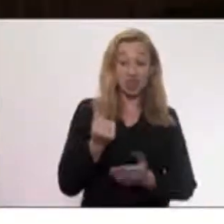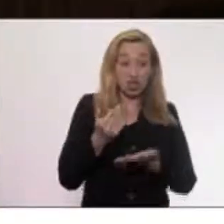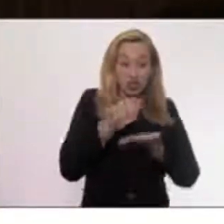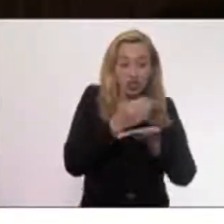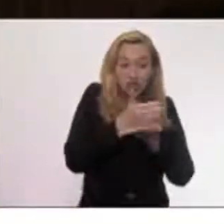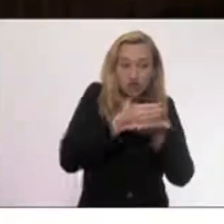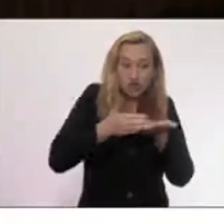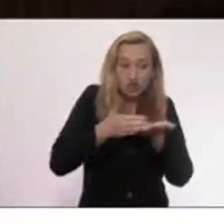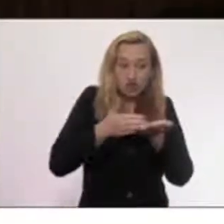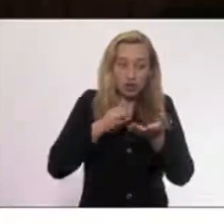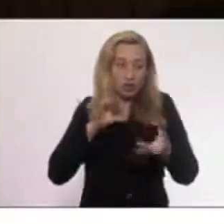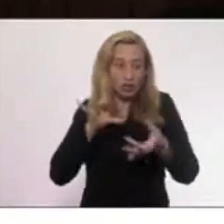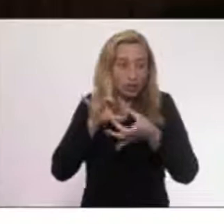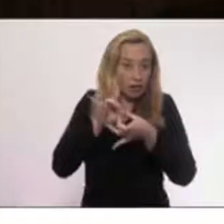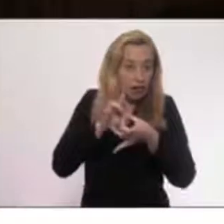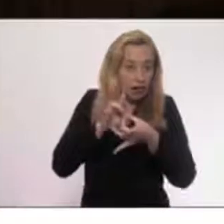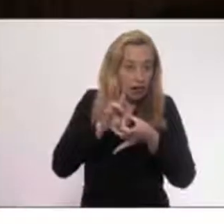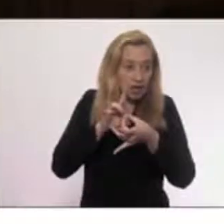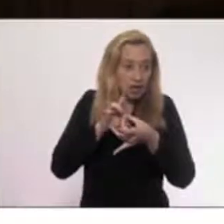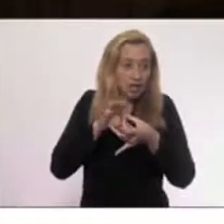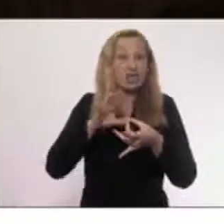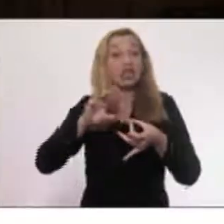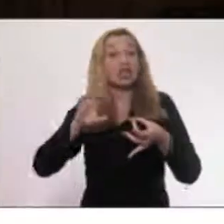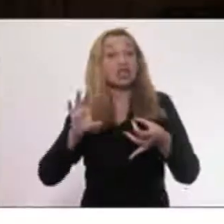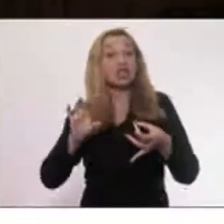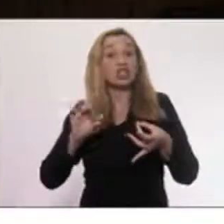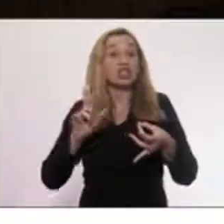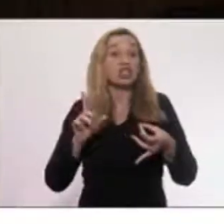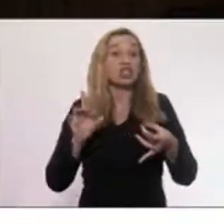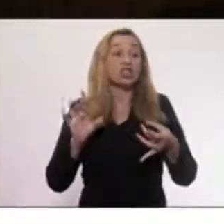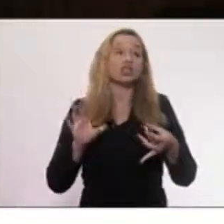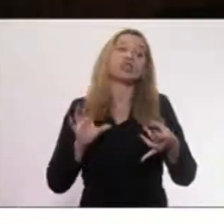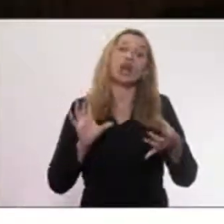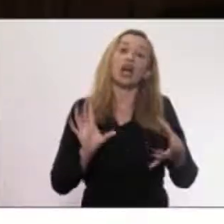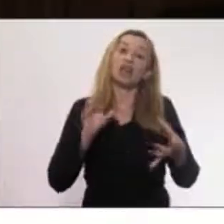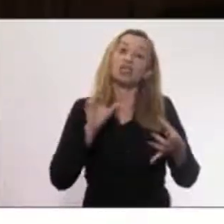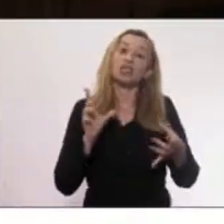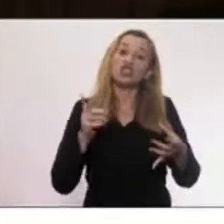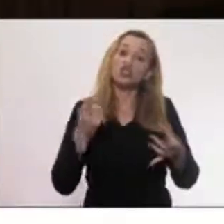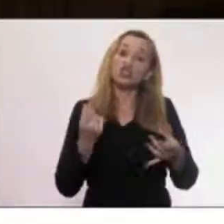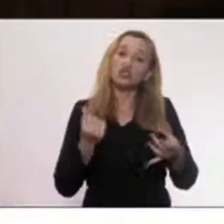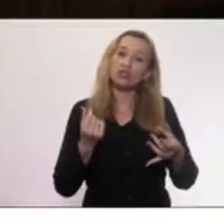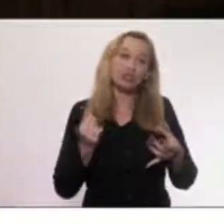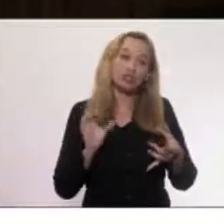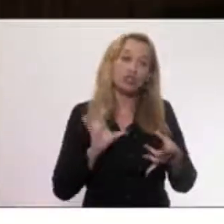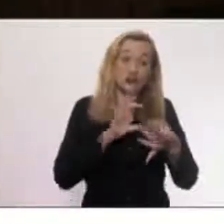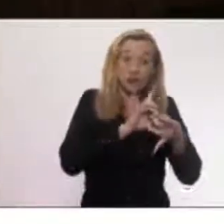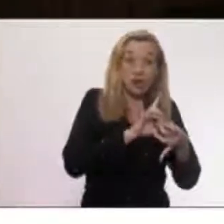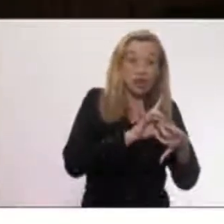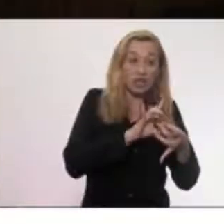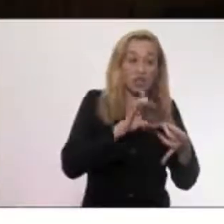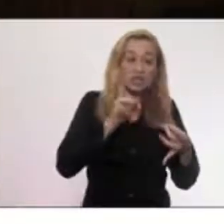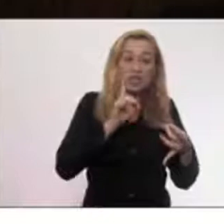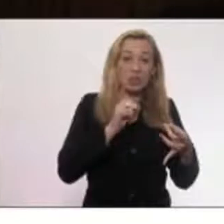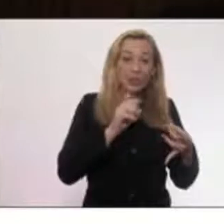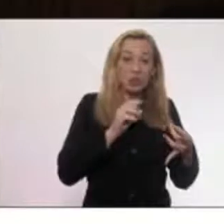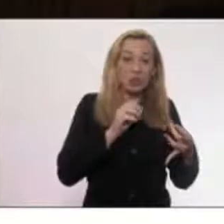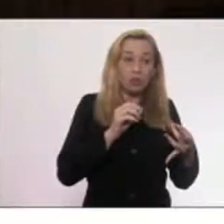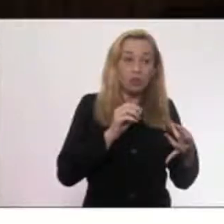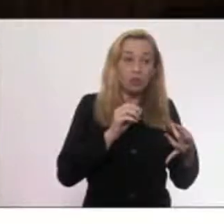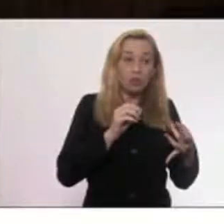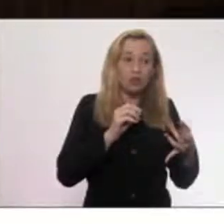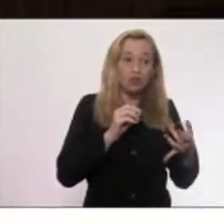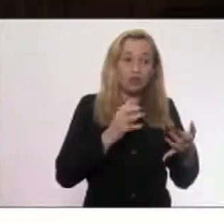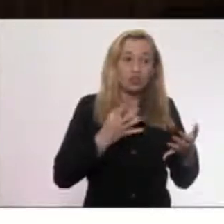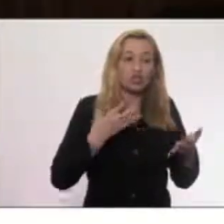despesas vinculadas e despesas discricionárias. As despesas vinculadas, elas não passam pela gestão das